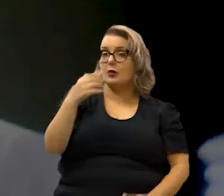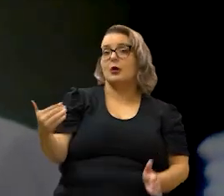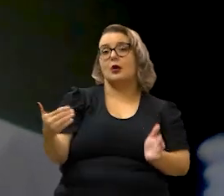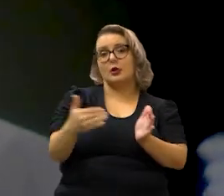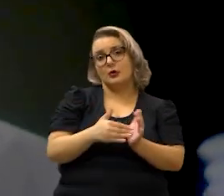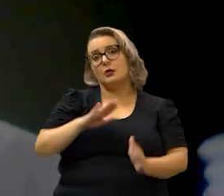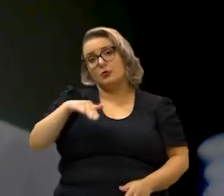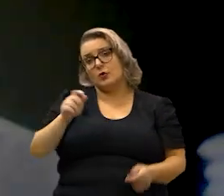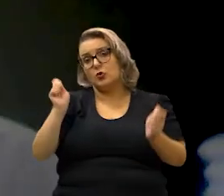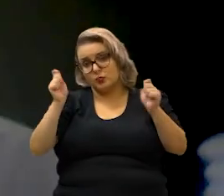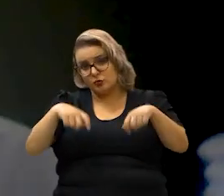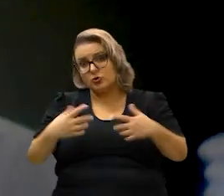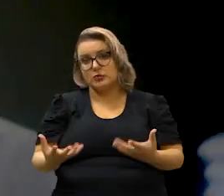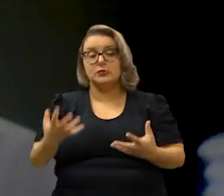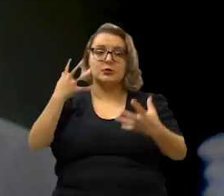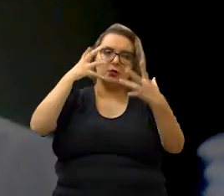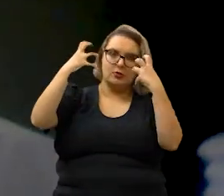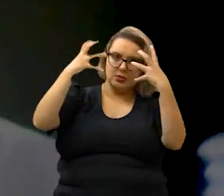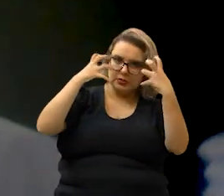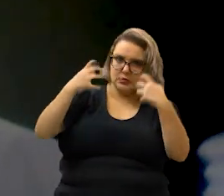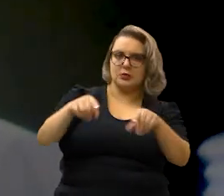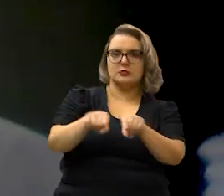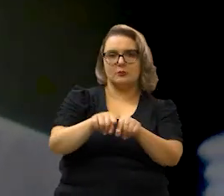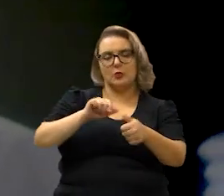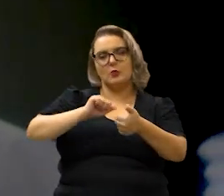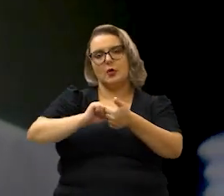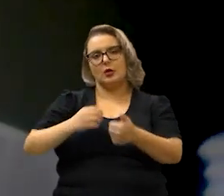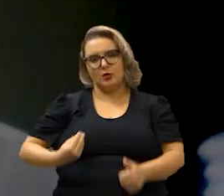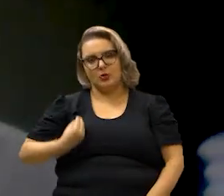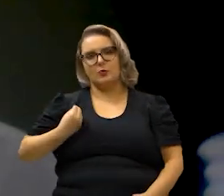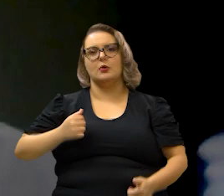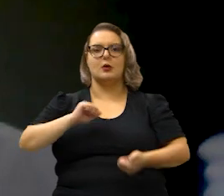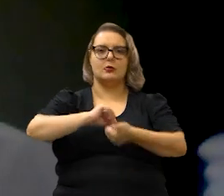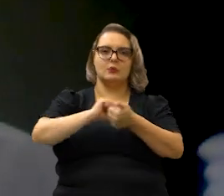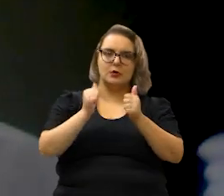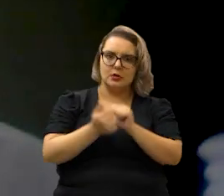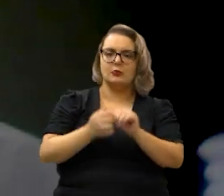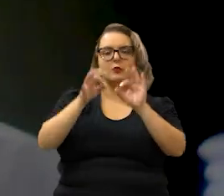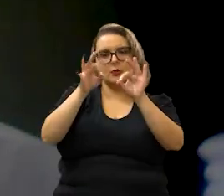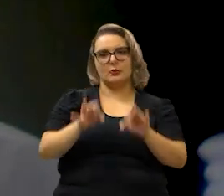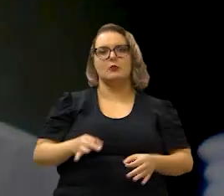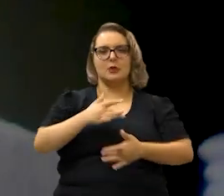quando isto for possível, estresse e manter uma qualidade de vida